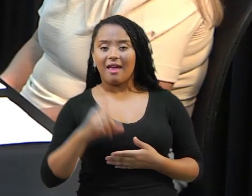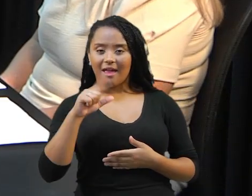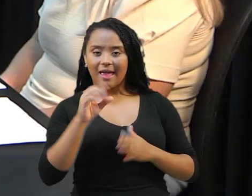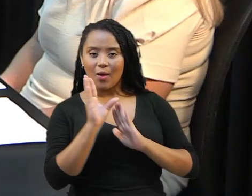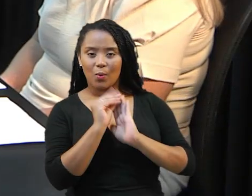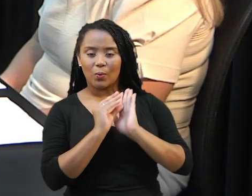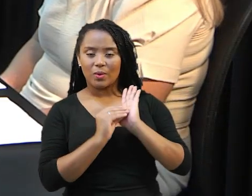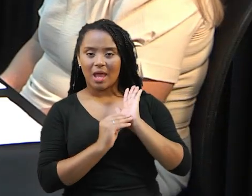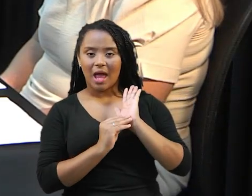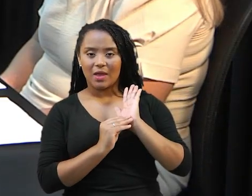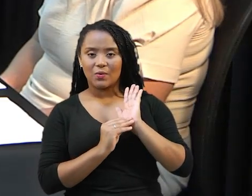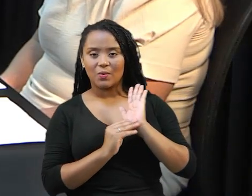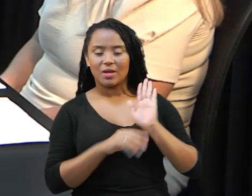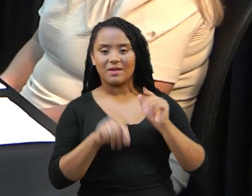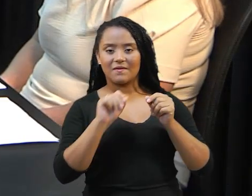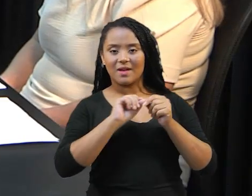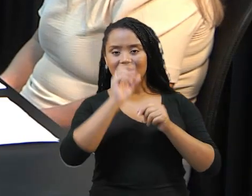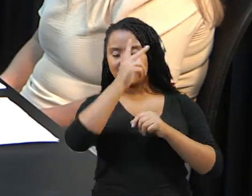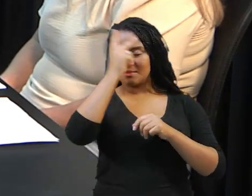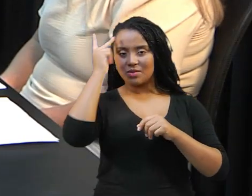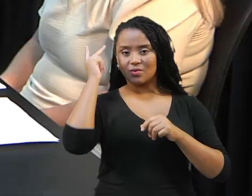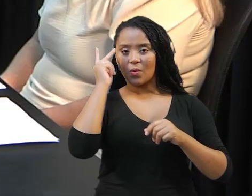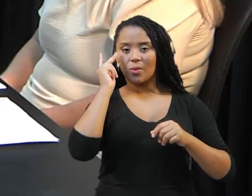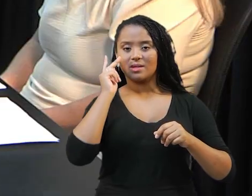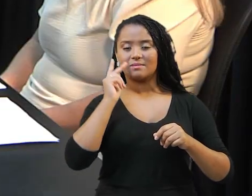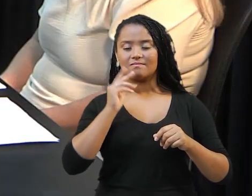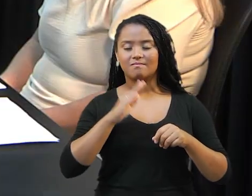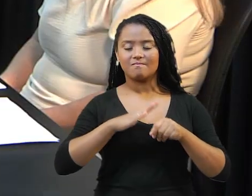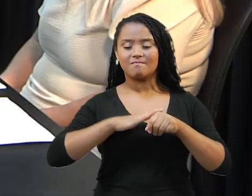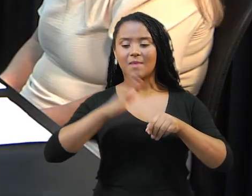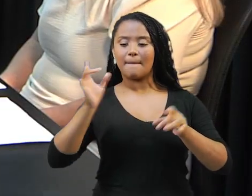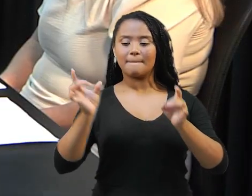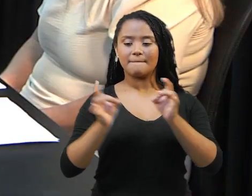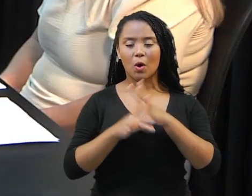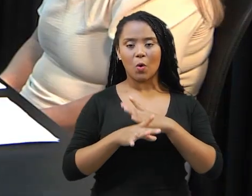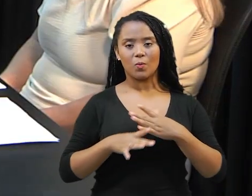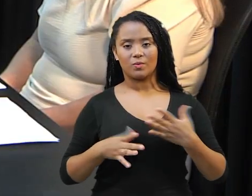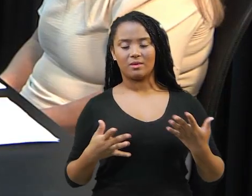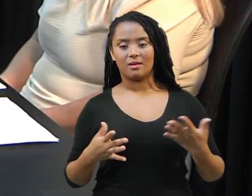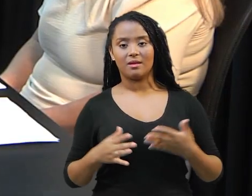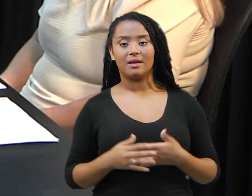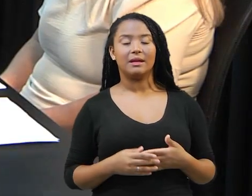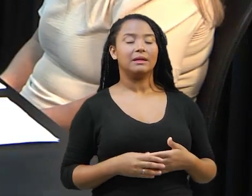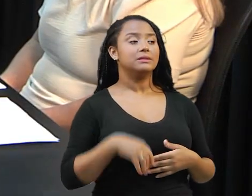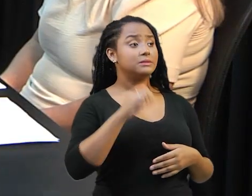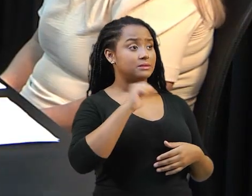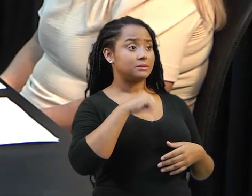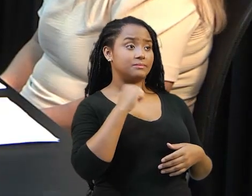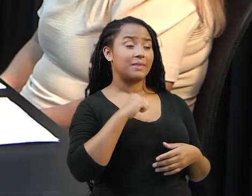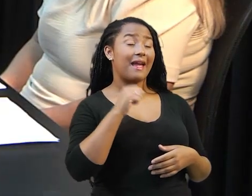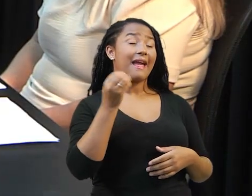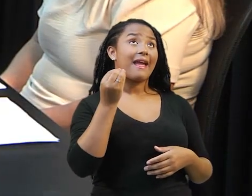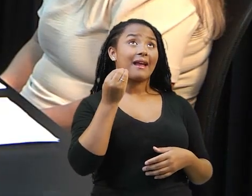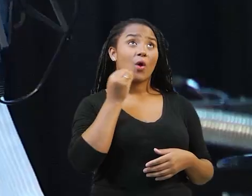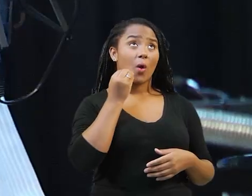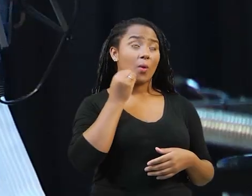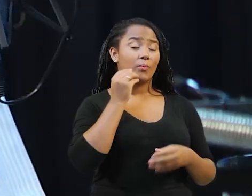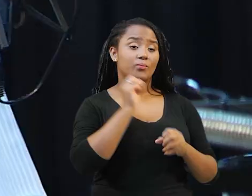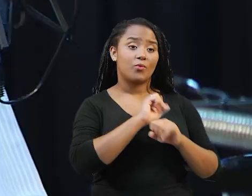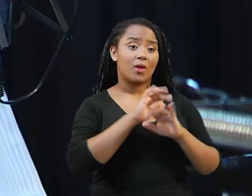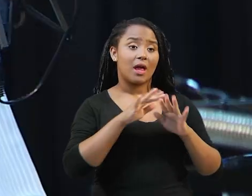esse é um dado que as faz mais preparadas? Sim, é claro que só o número,